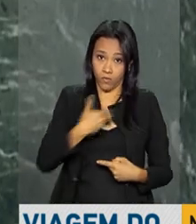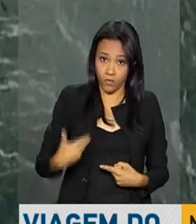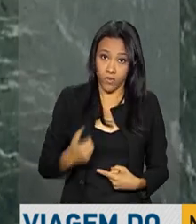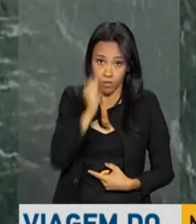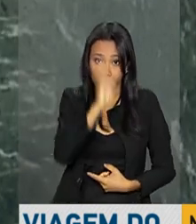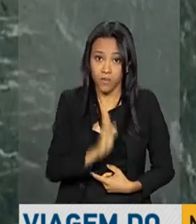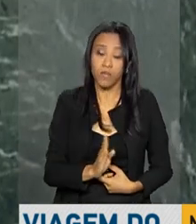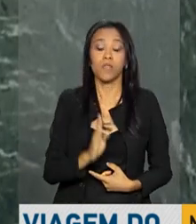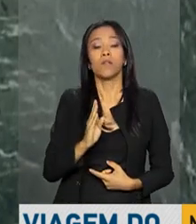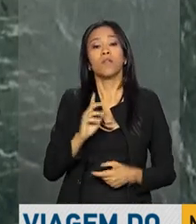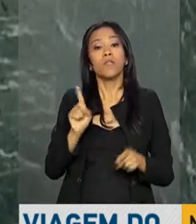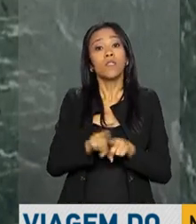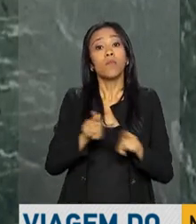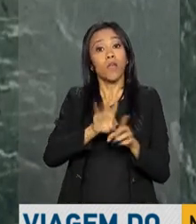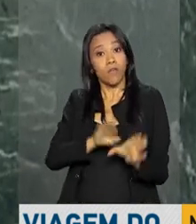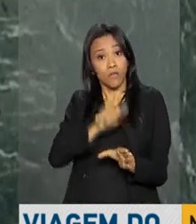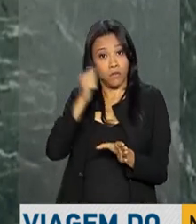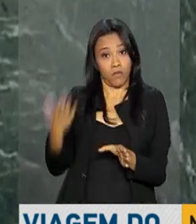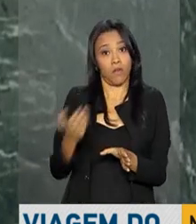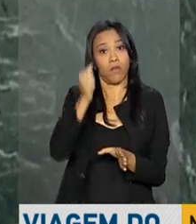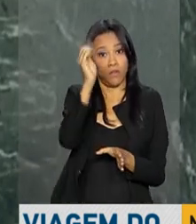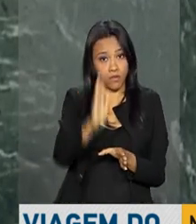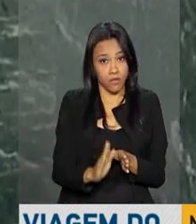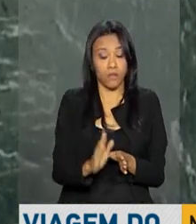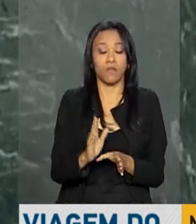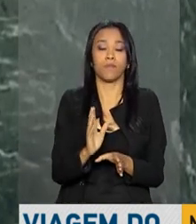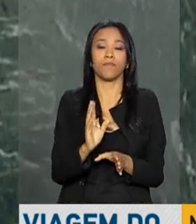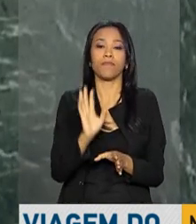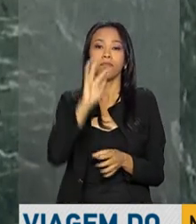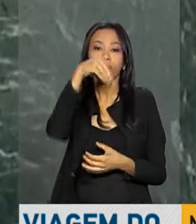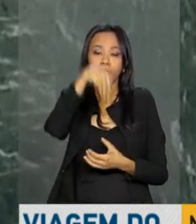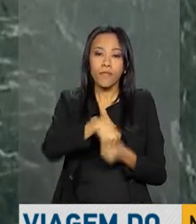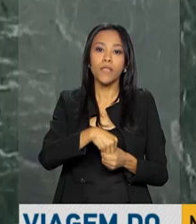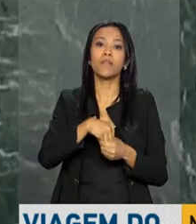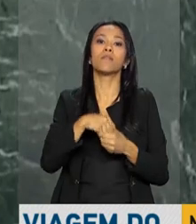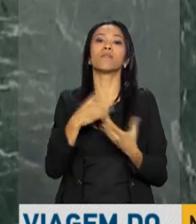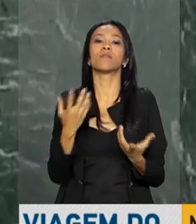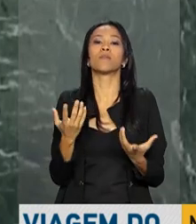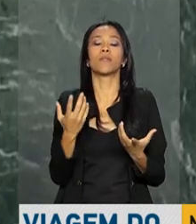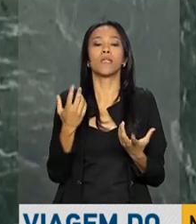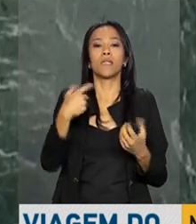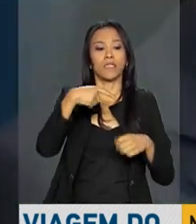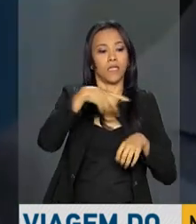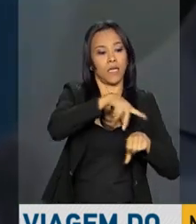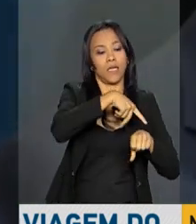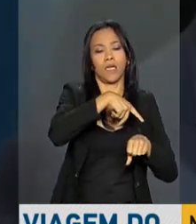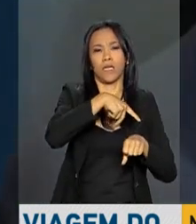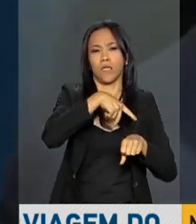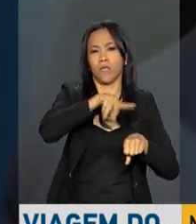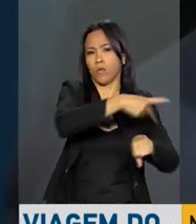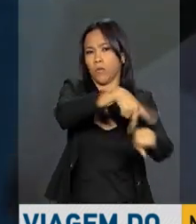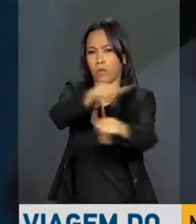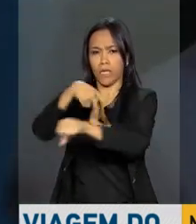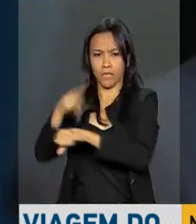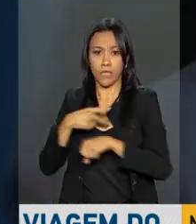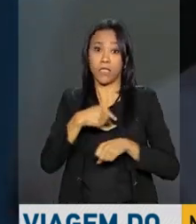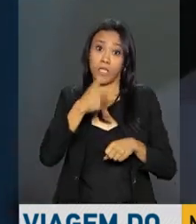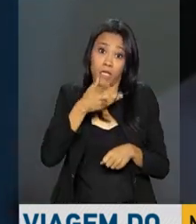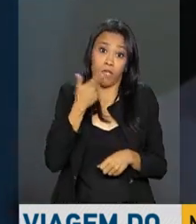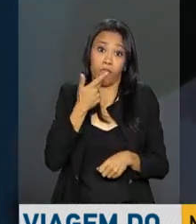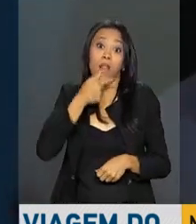atuação externa. Na presidência da Comunidade dos Países de Língua Portuguesa, por